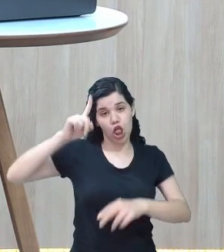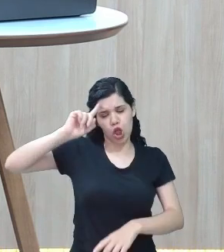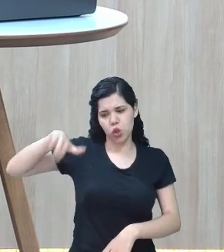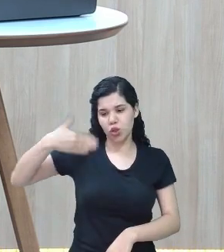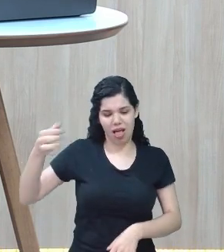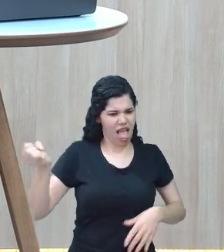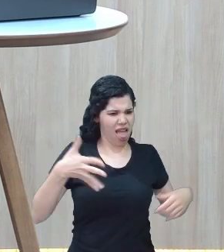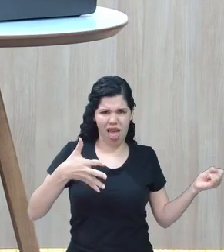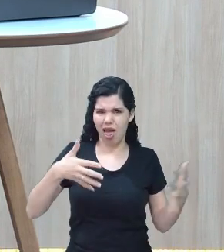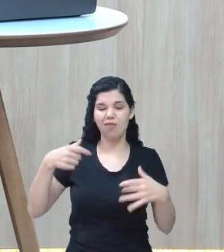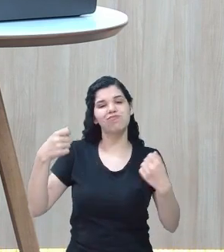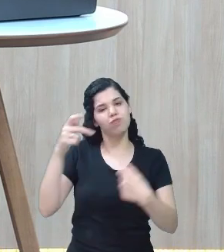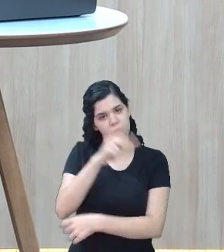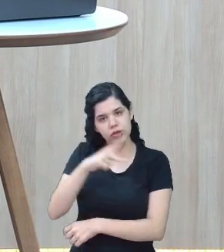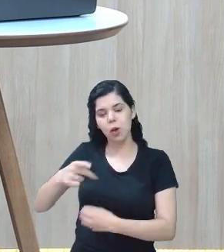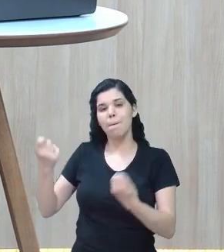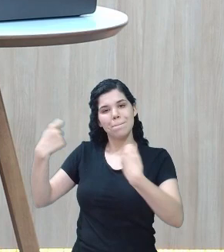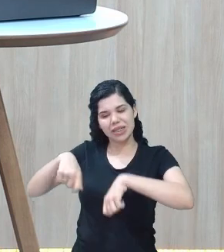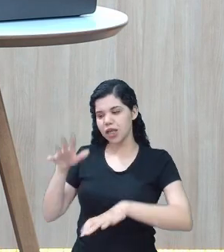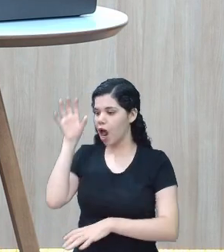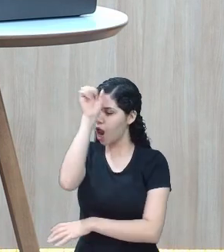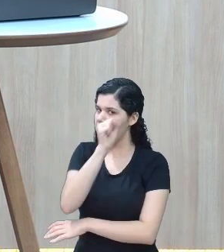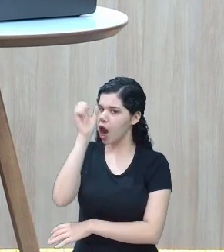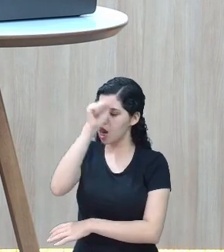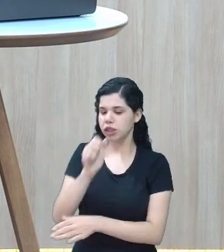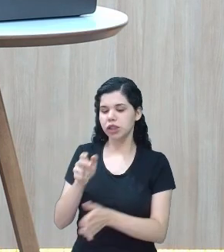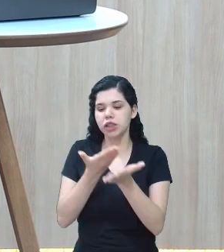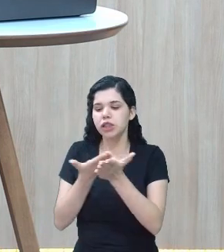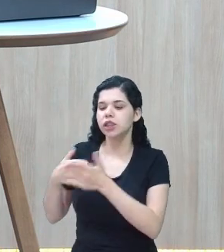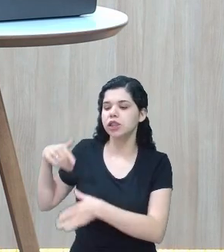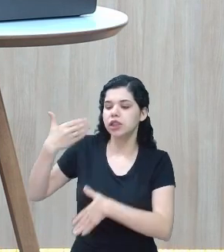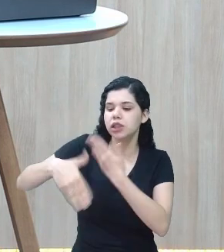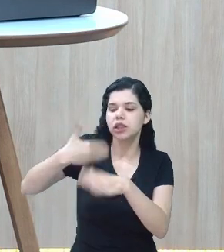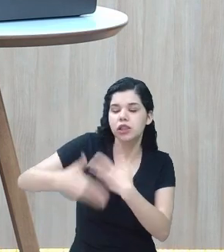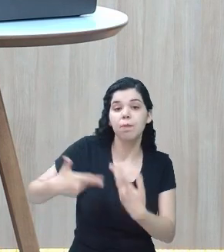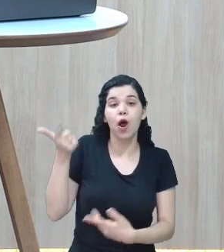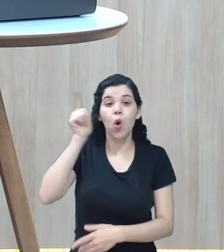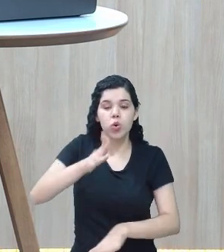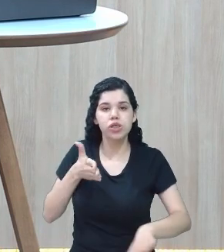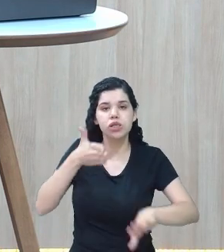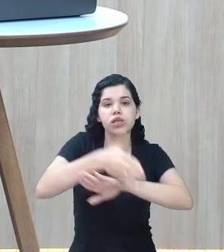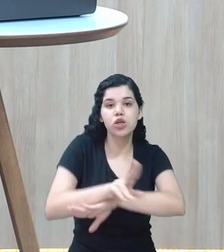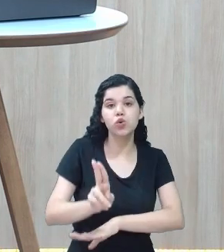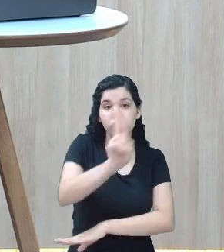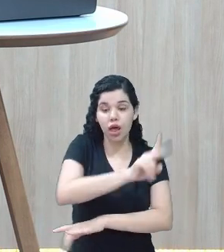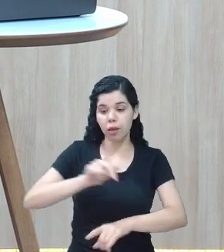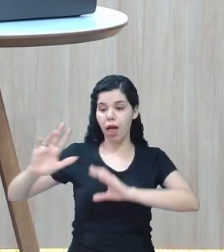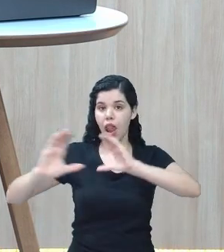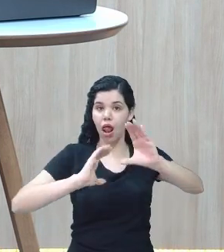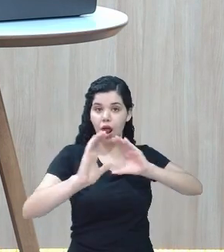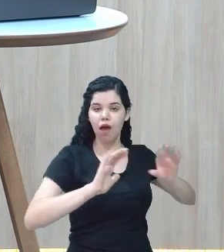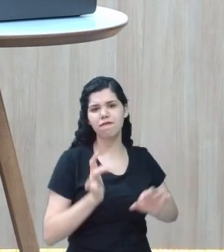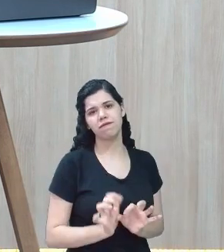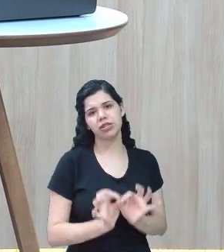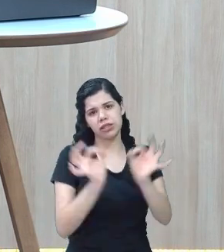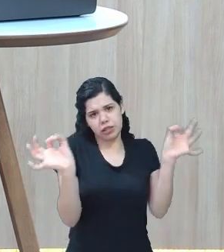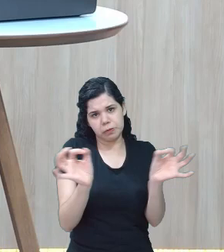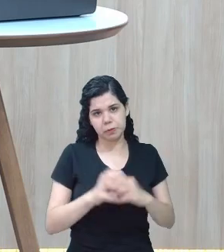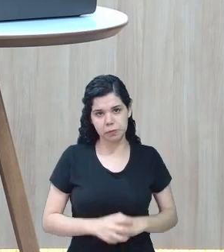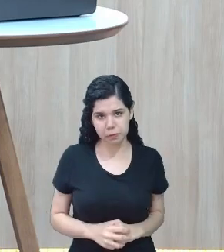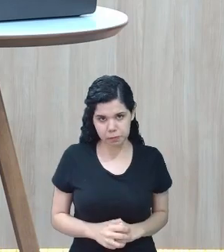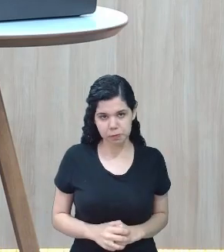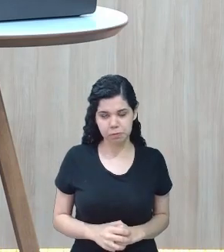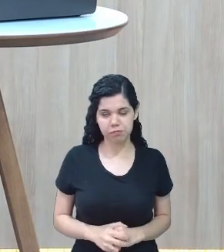aparecem novidades, e ele precisa estar por dentro para ele poder repassar, utilizar e se comunicar mais facilmente com o